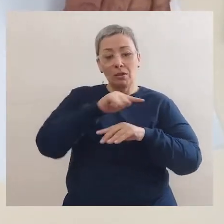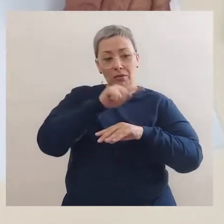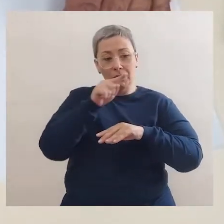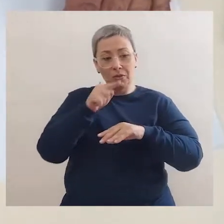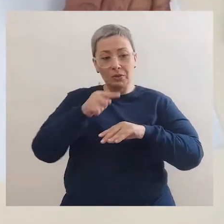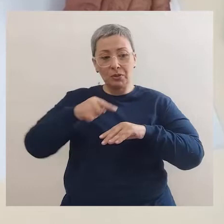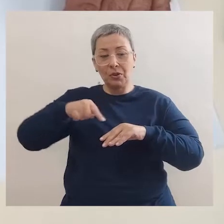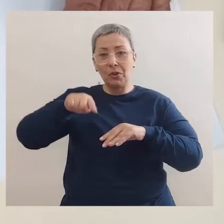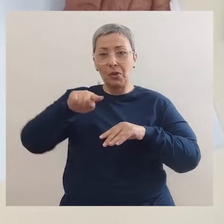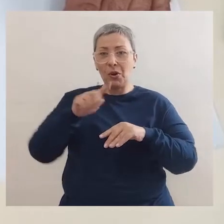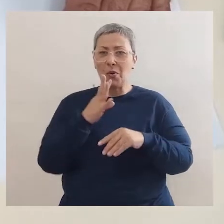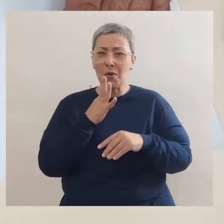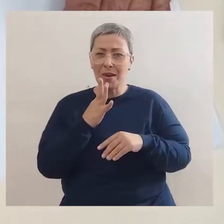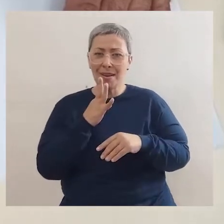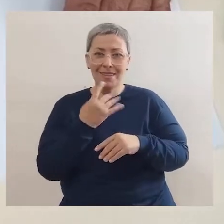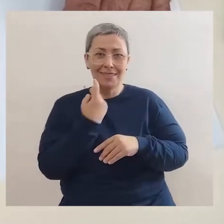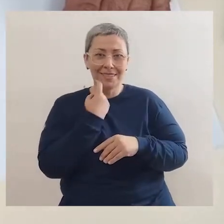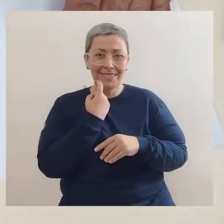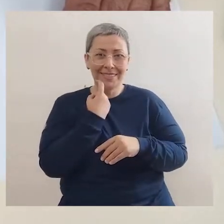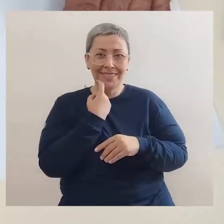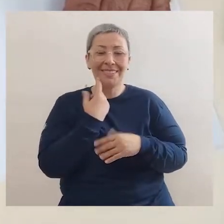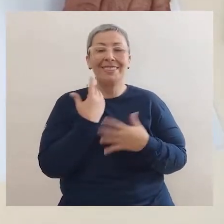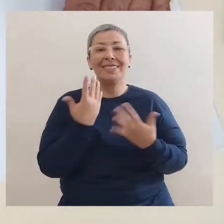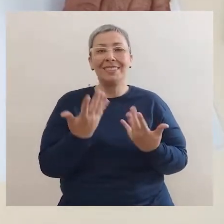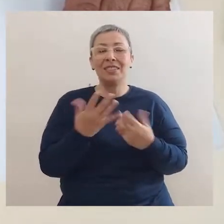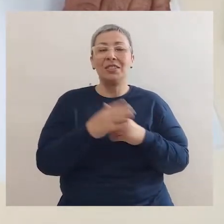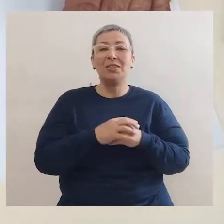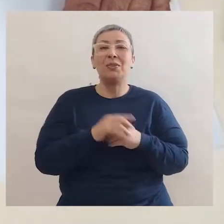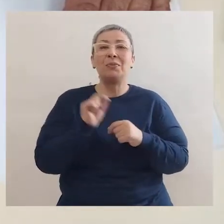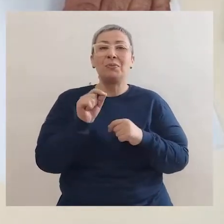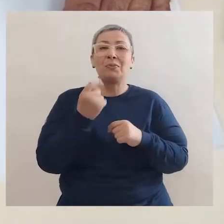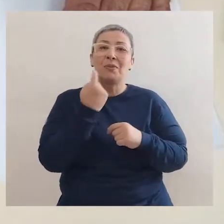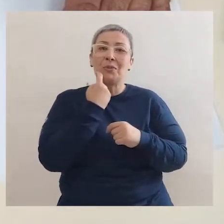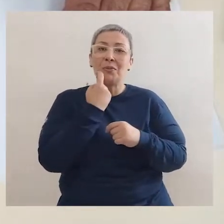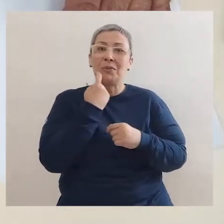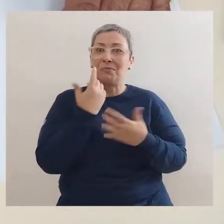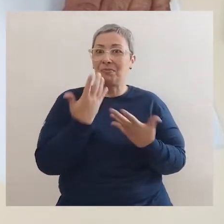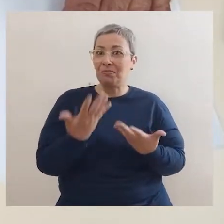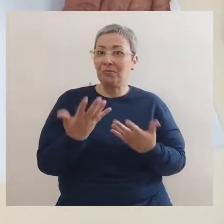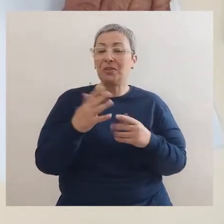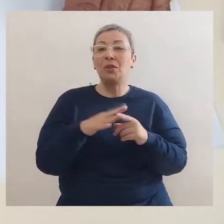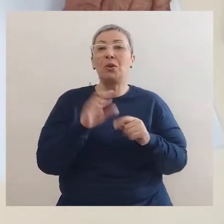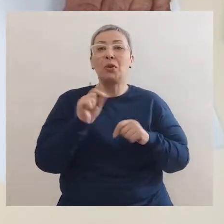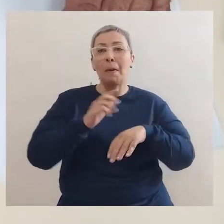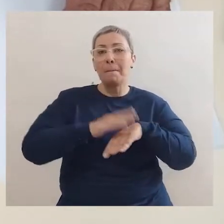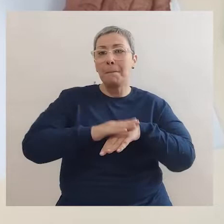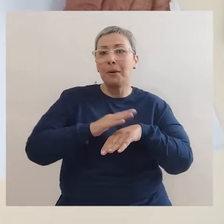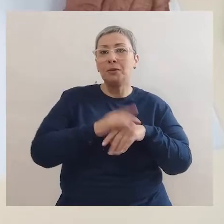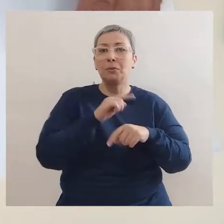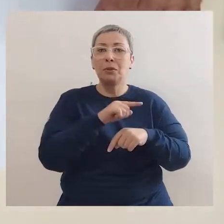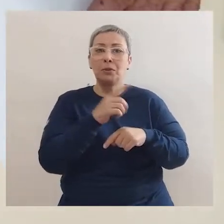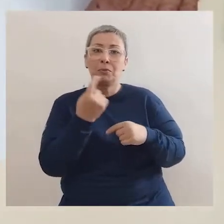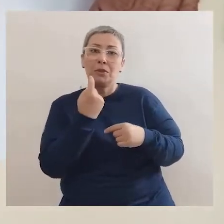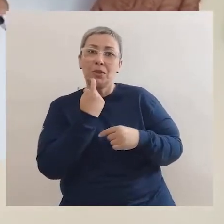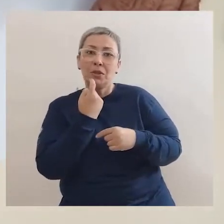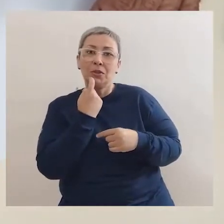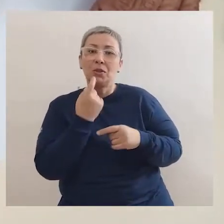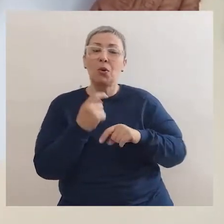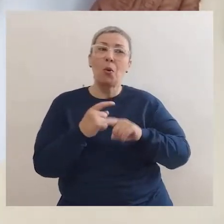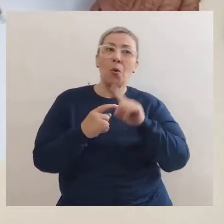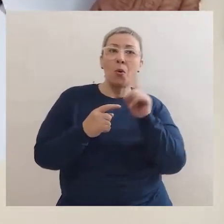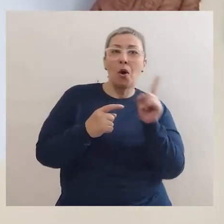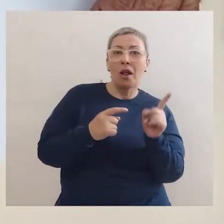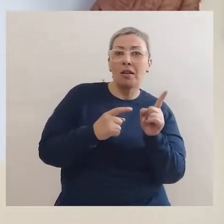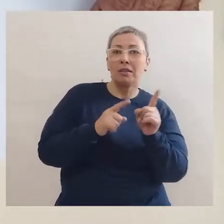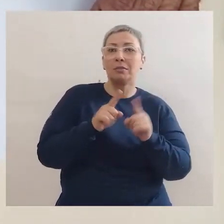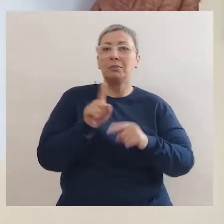cá, vou fazer um outro peixinho para cá, ó. Vou fazer esse peixinho para cá, tá vendo?